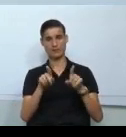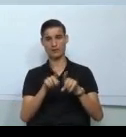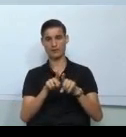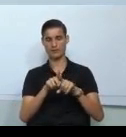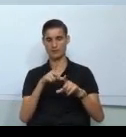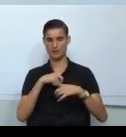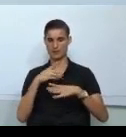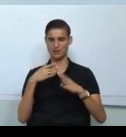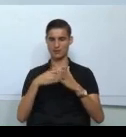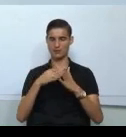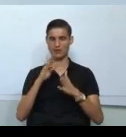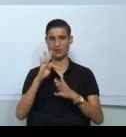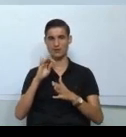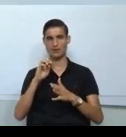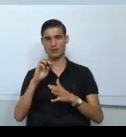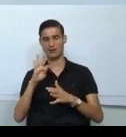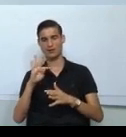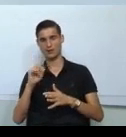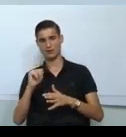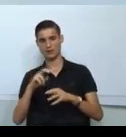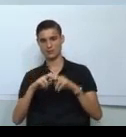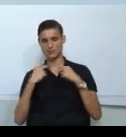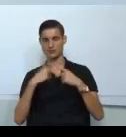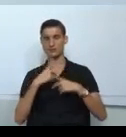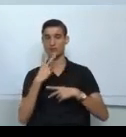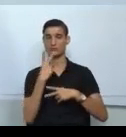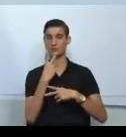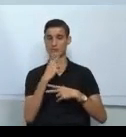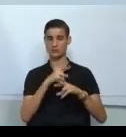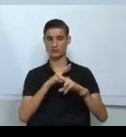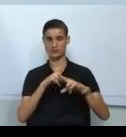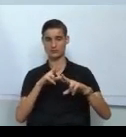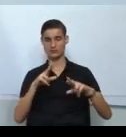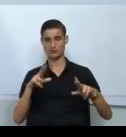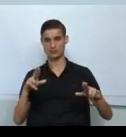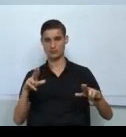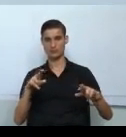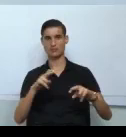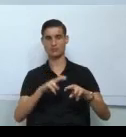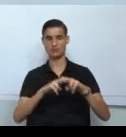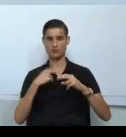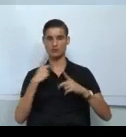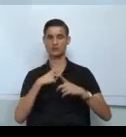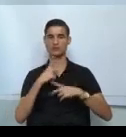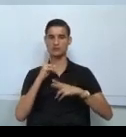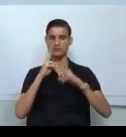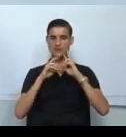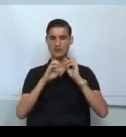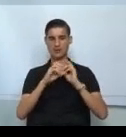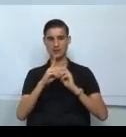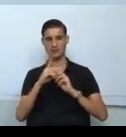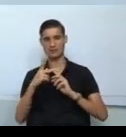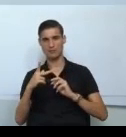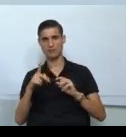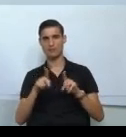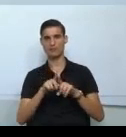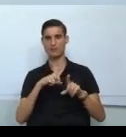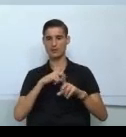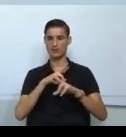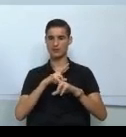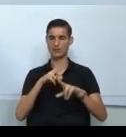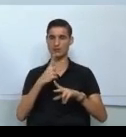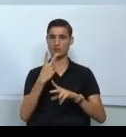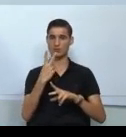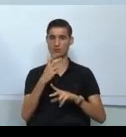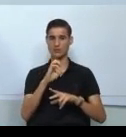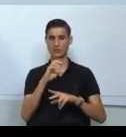função que estão em funções de θ. Então, nós temos duas variáveis. Por isso que aqui a gente tem EDP e aqui a gente tem